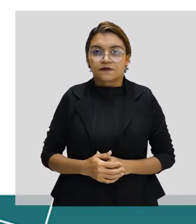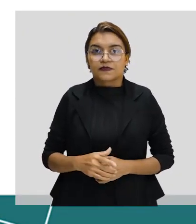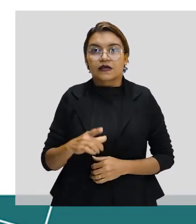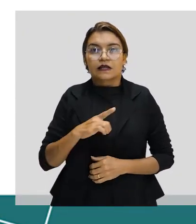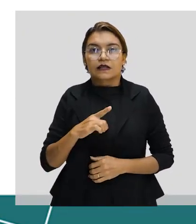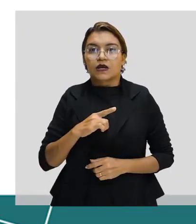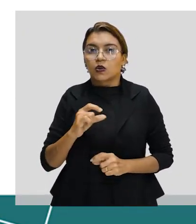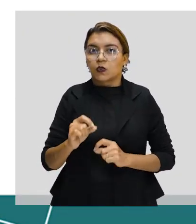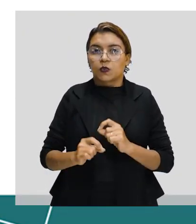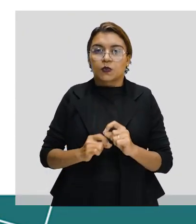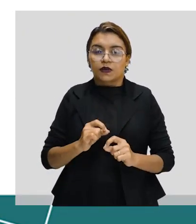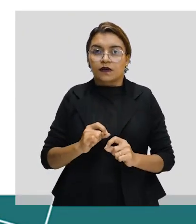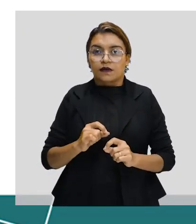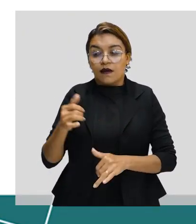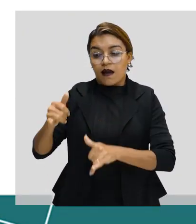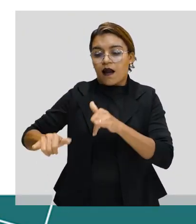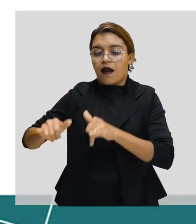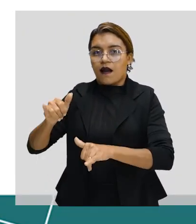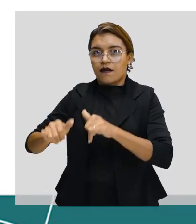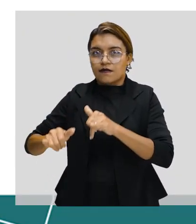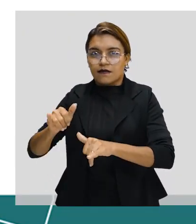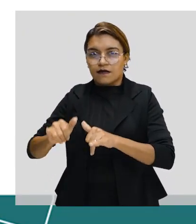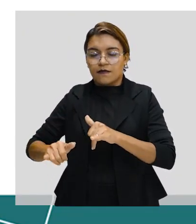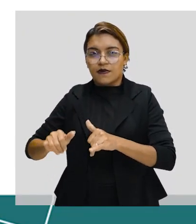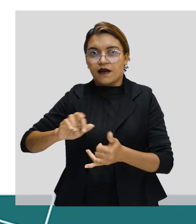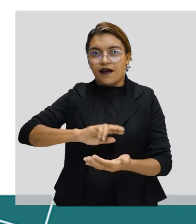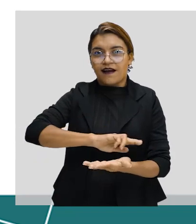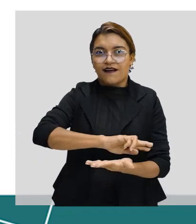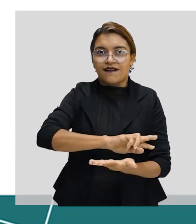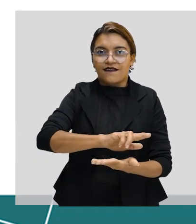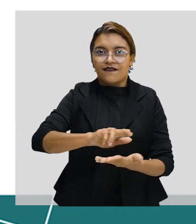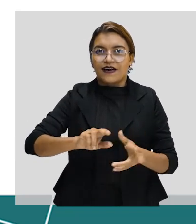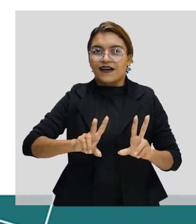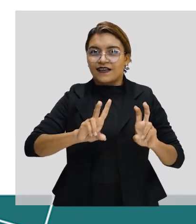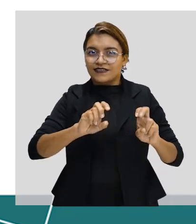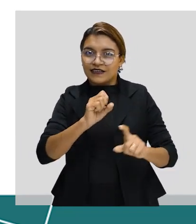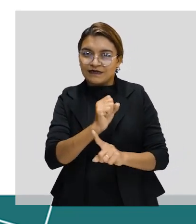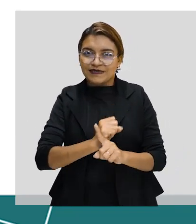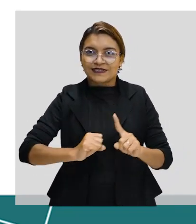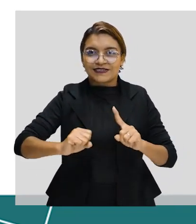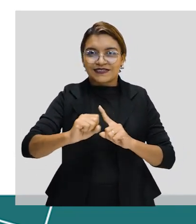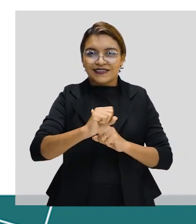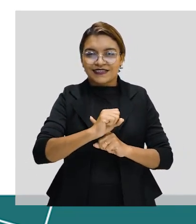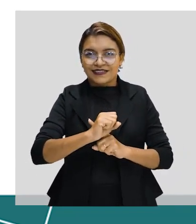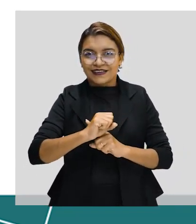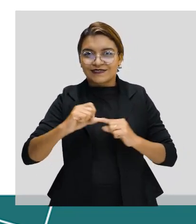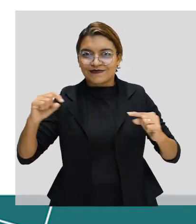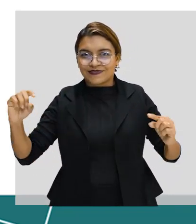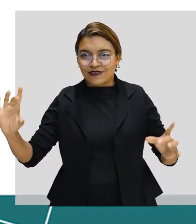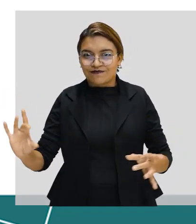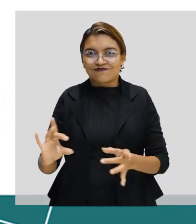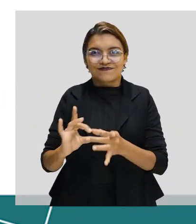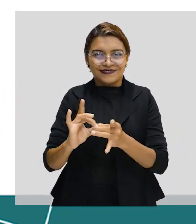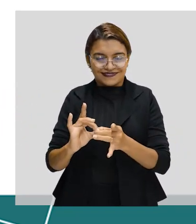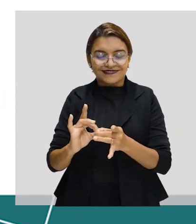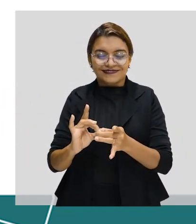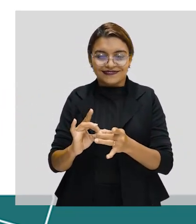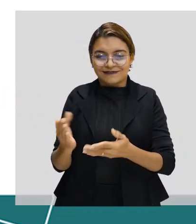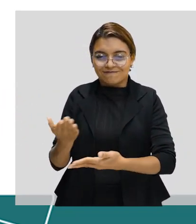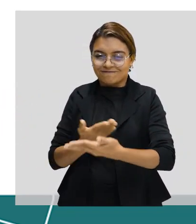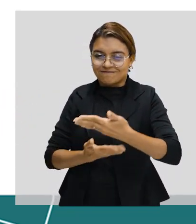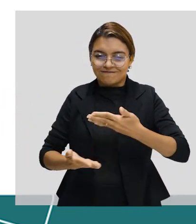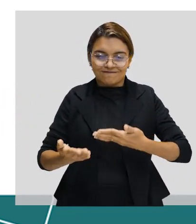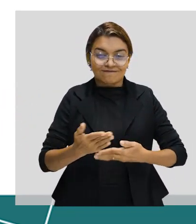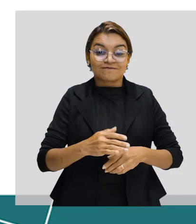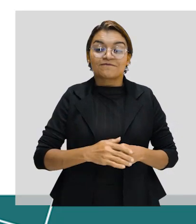link entre a química e diversos temas da sociedade. Então, química na sociedade. E